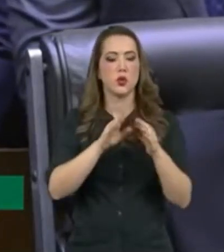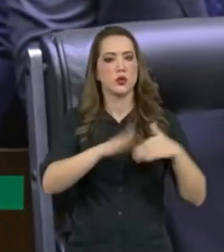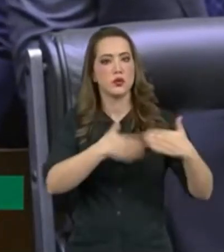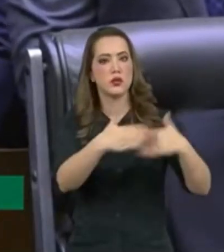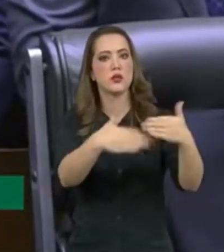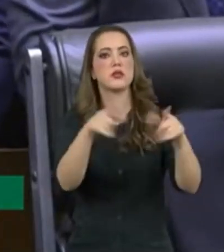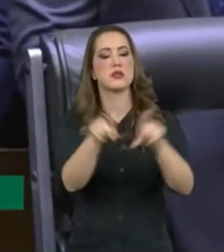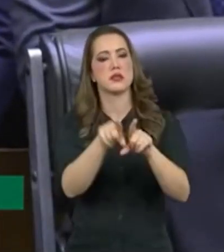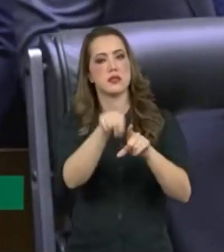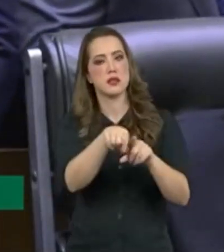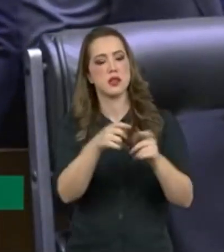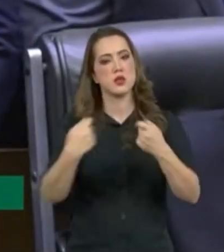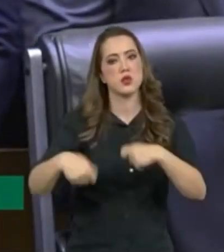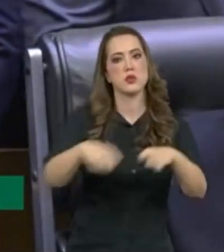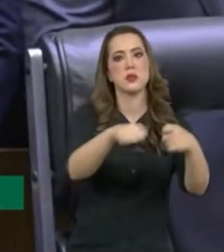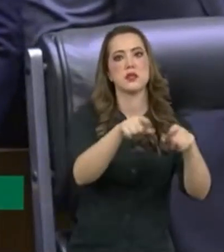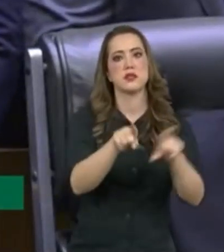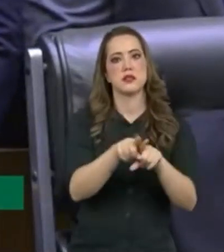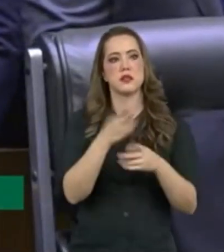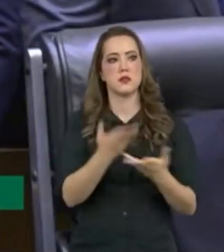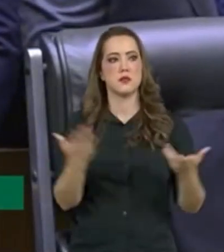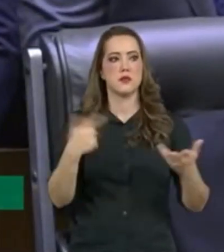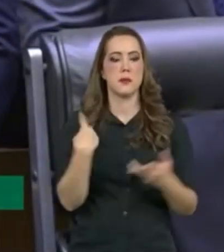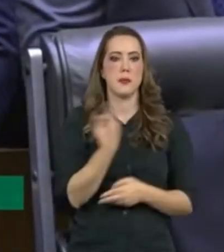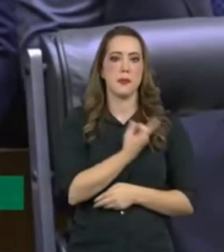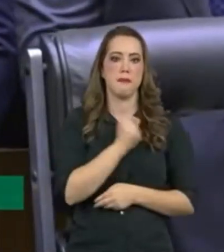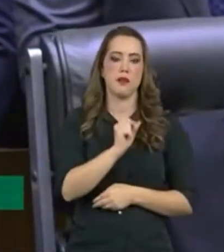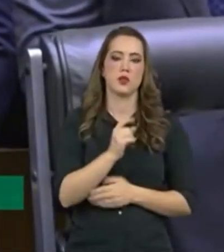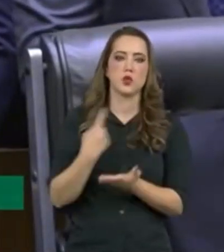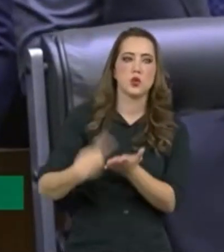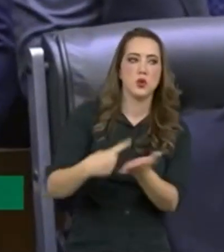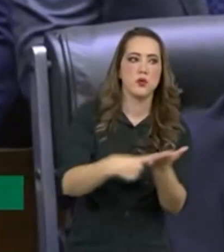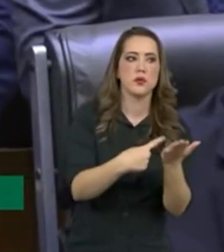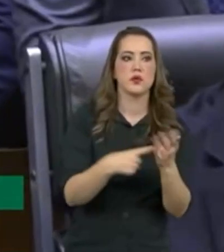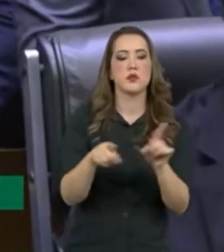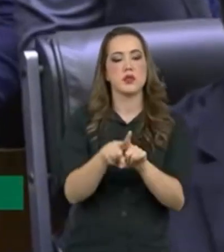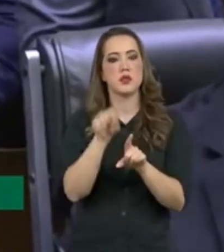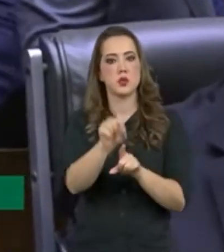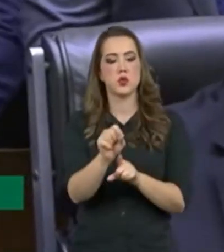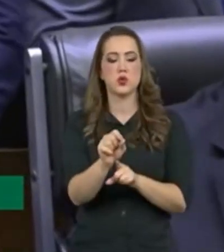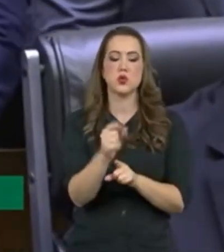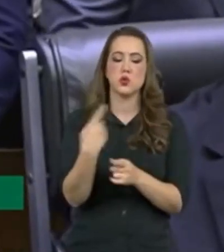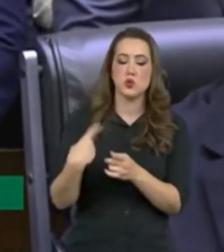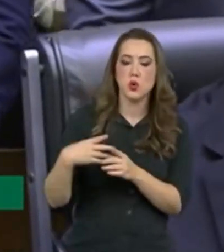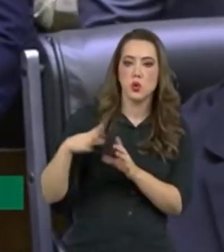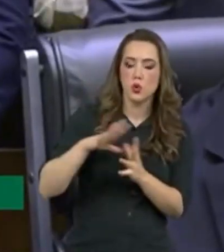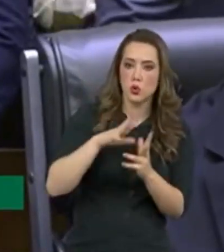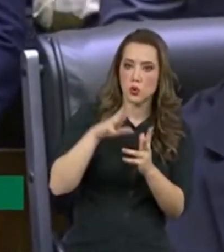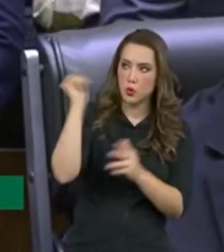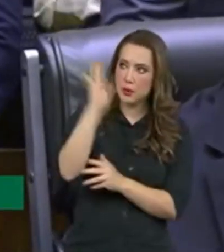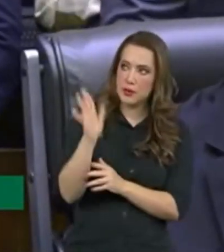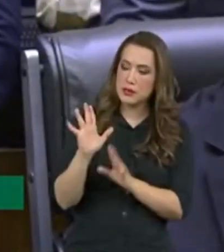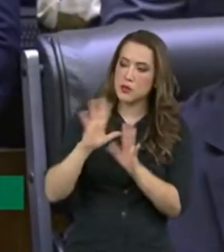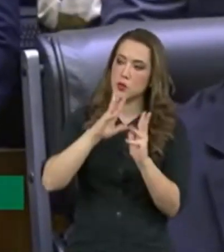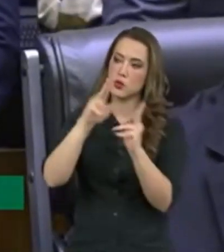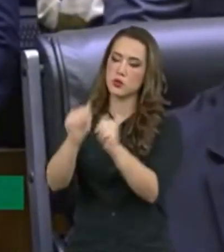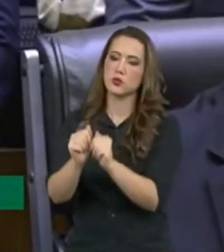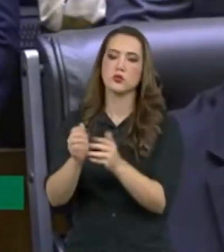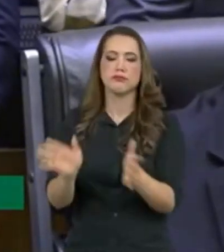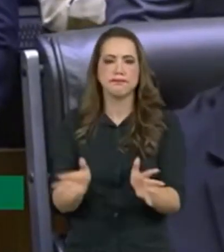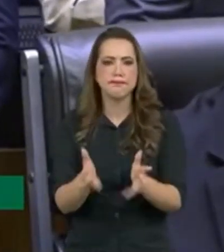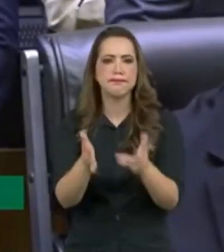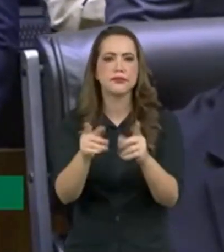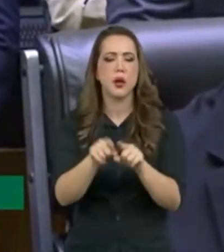necessita. Buscaremos financiamento e cooperação nacional e internacional para o investimento, para